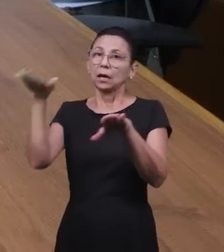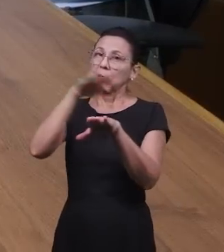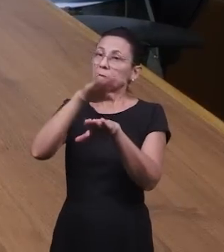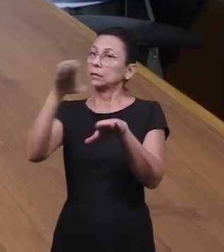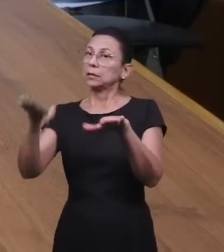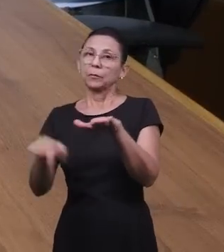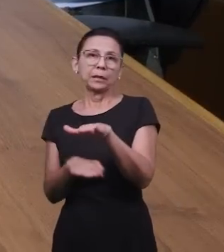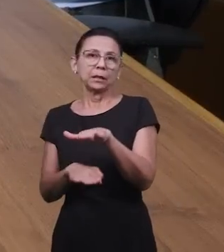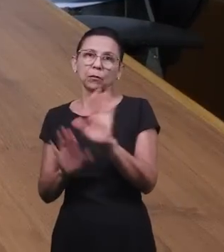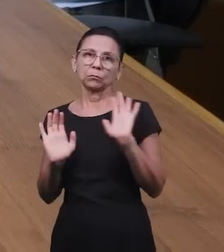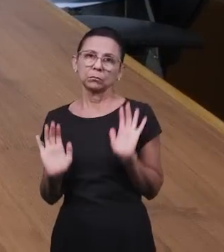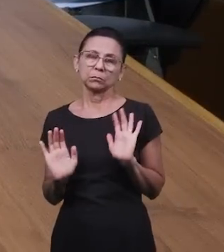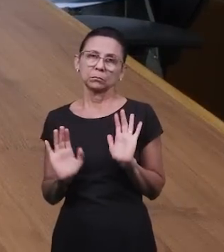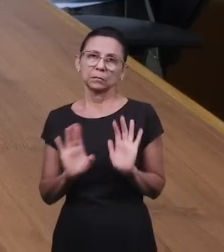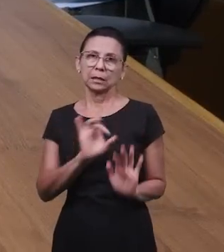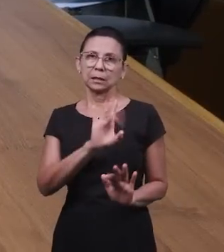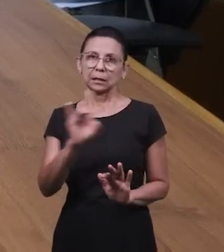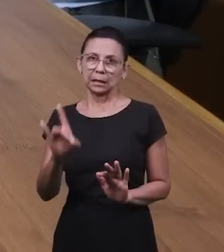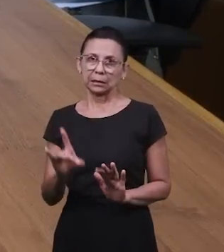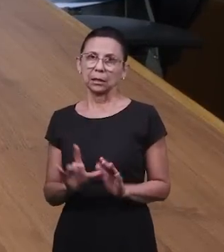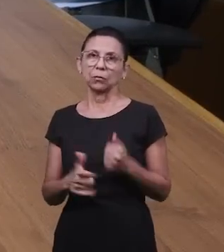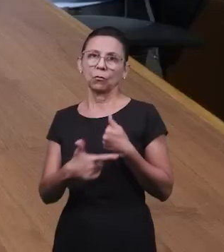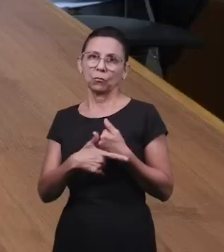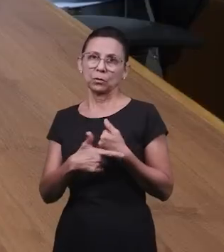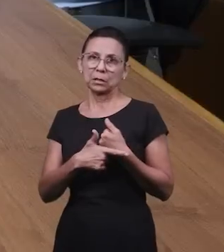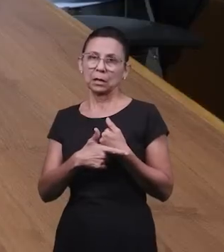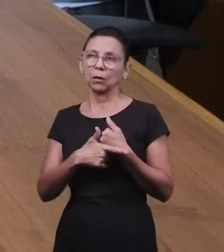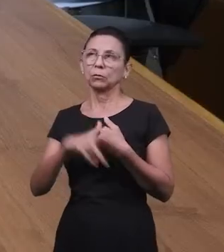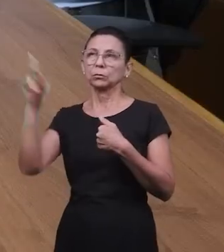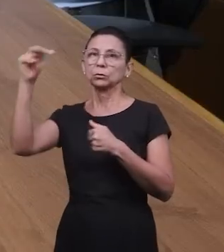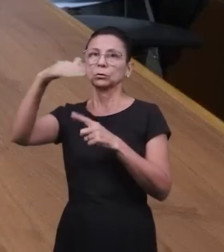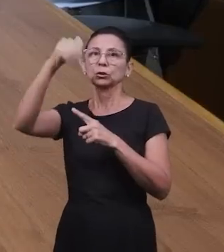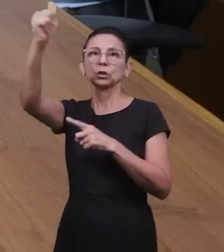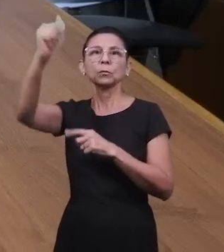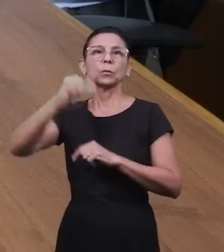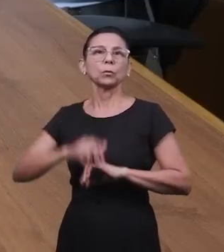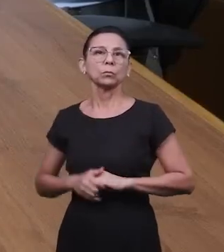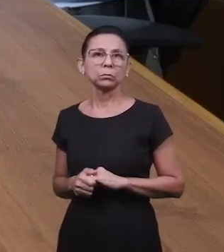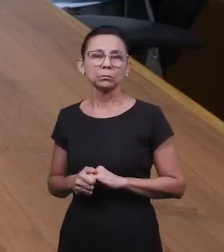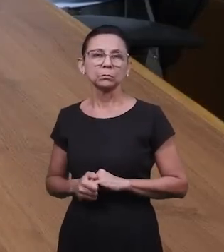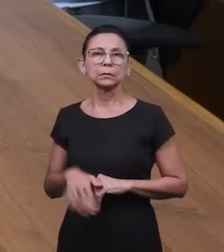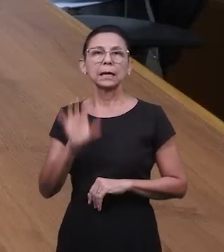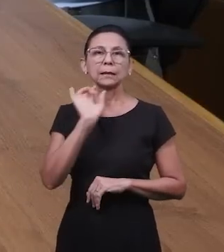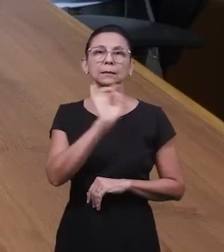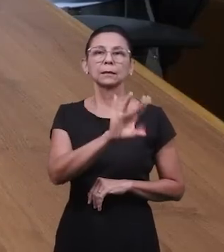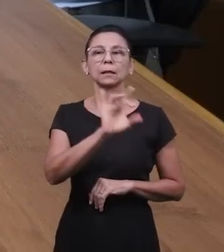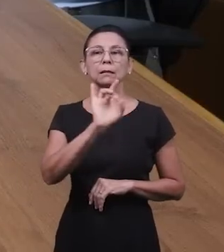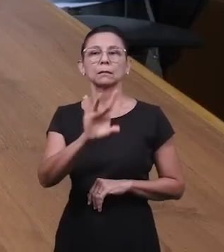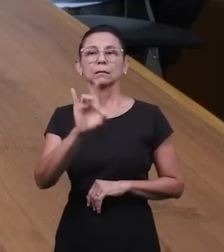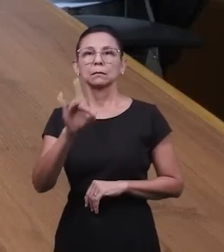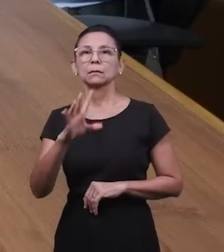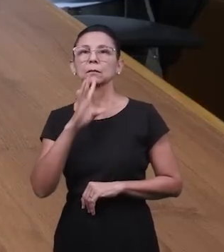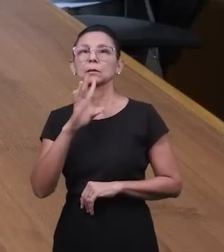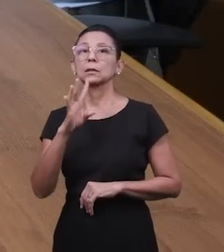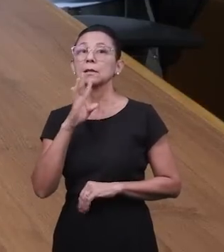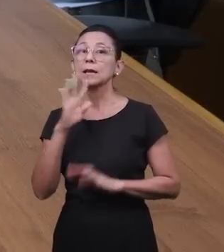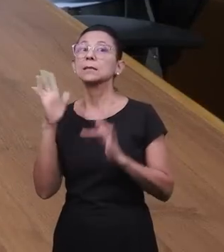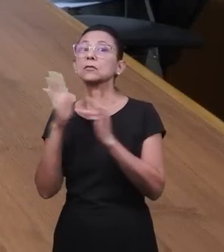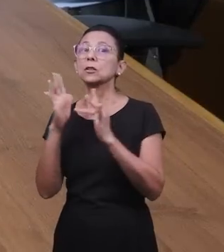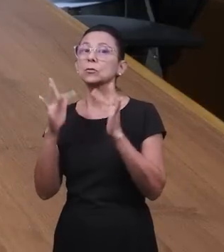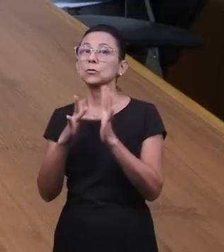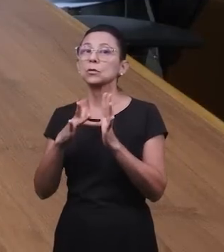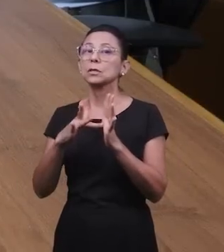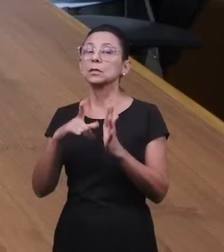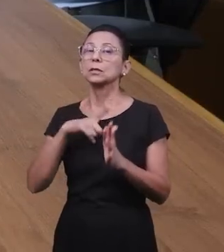A Bíblia diz que cada um fique na vocação em que foi chamado. O pastor, ele tem um chamado para o ministério, mas cada um de nós que conhece